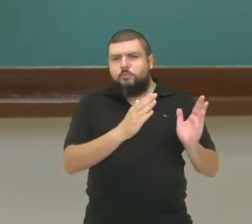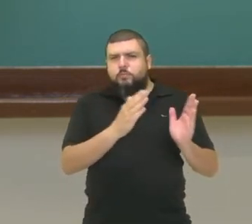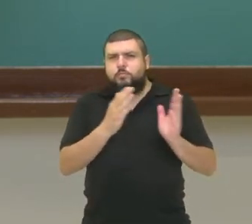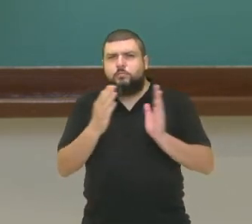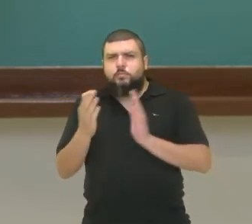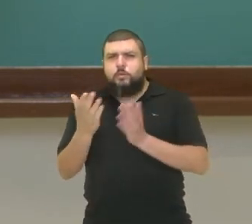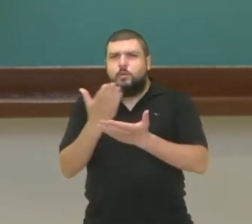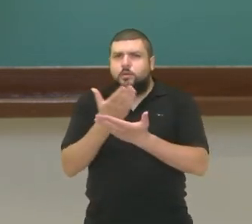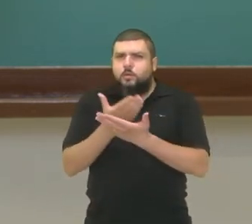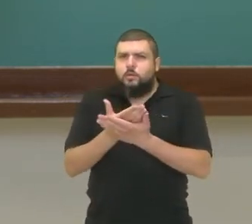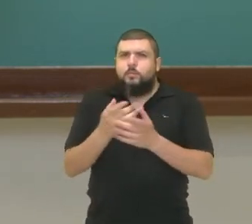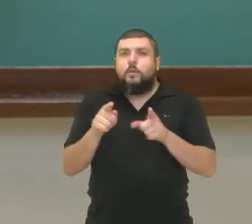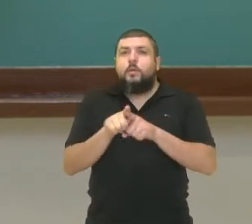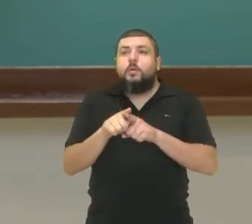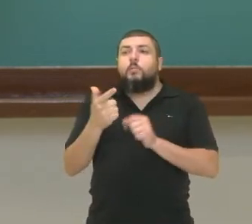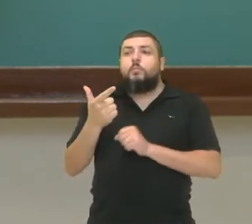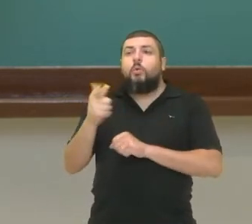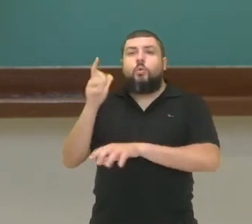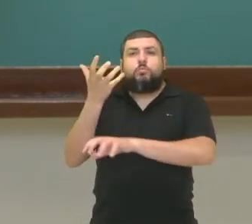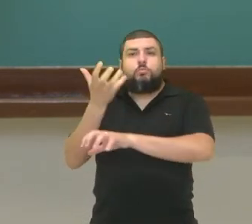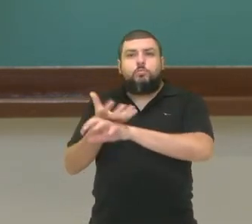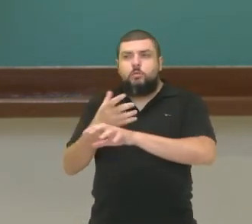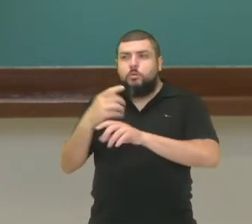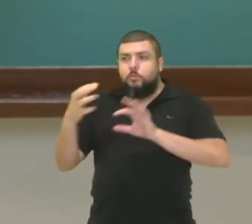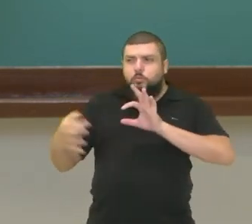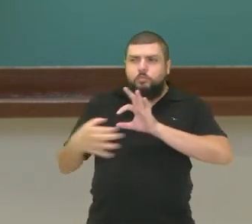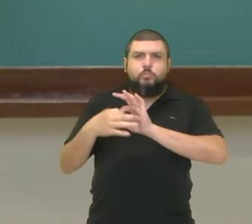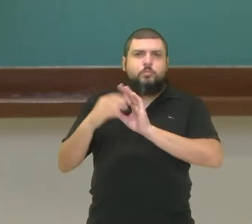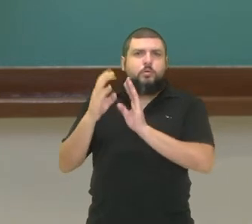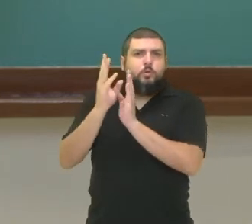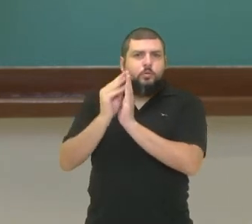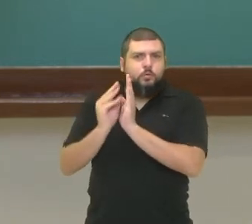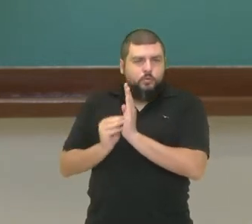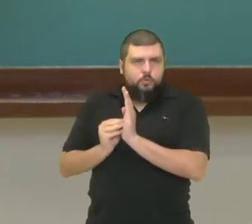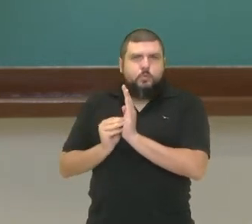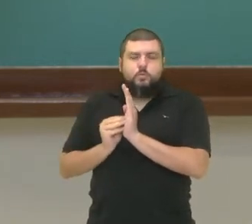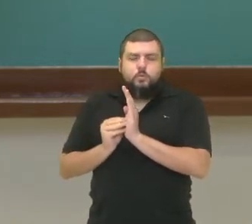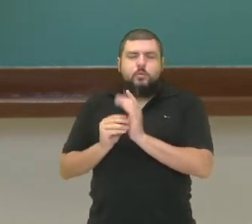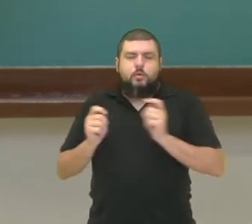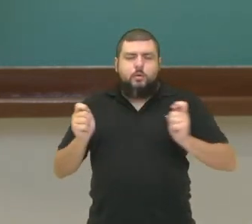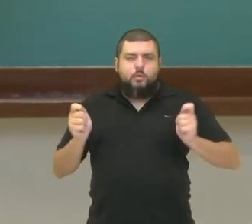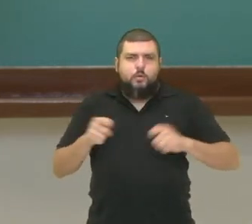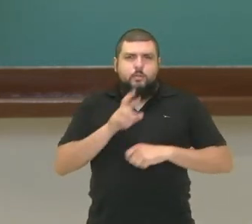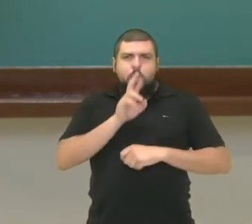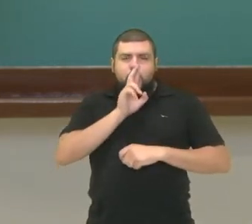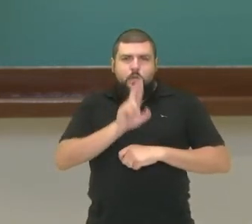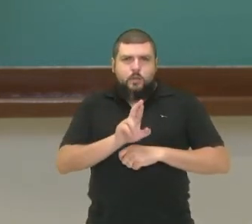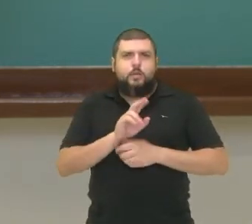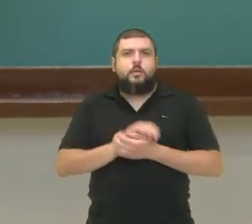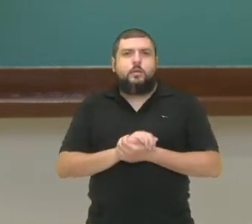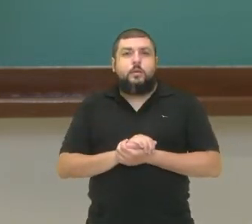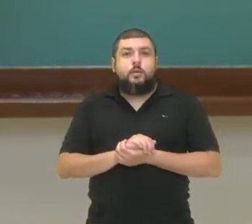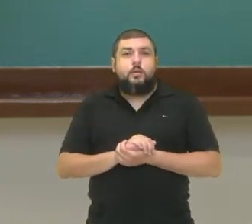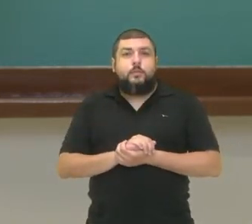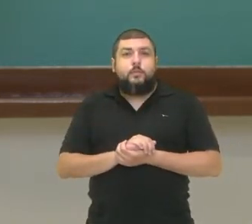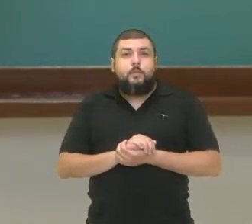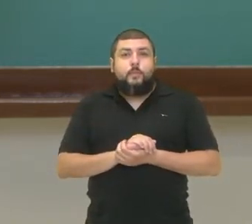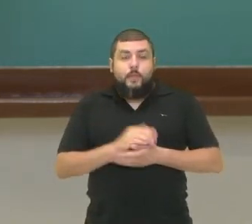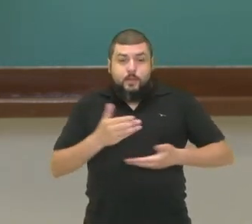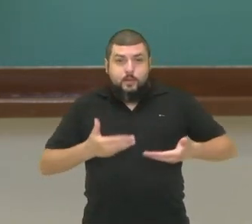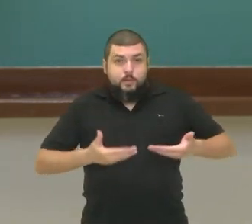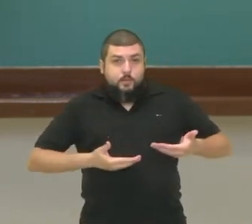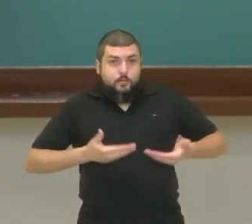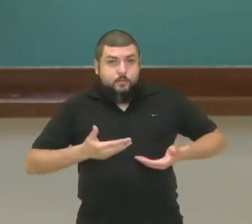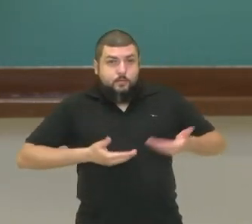que vocês estudam em outras disciplinas relacionadas a este conteúdo, você sabe responder que a realidade vivida pelos trabalhadores